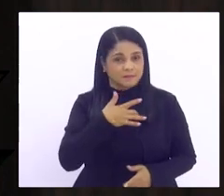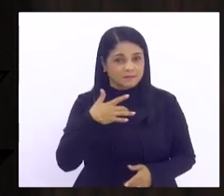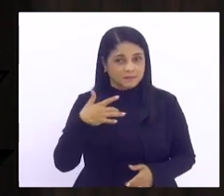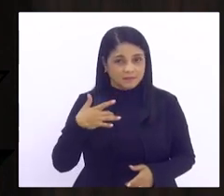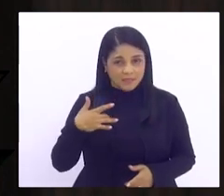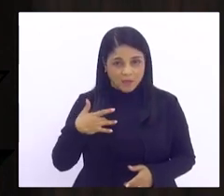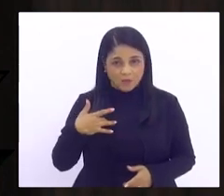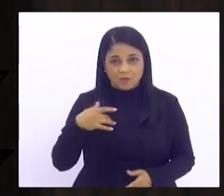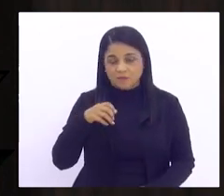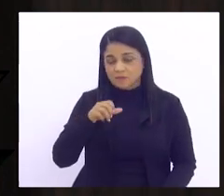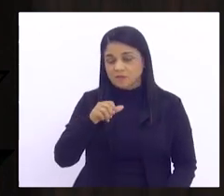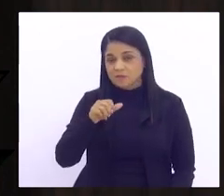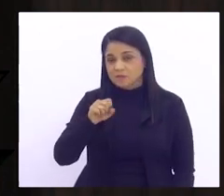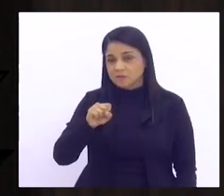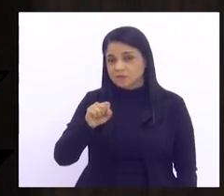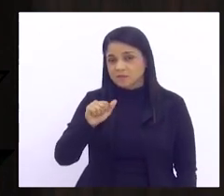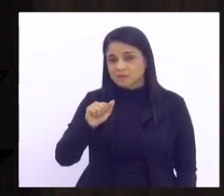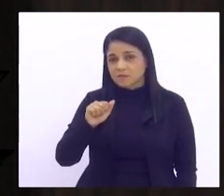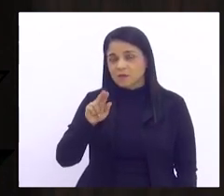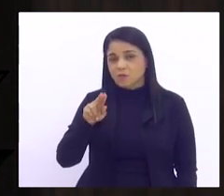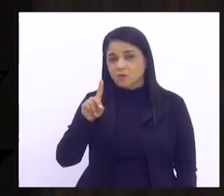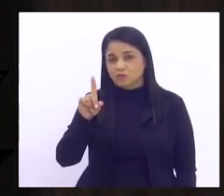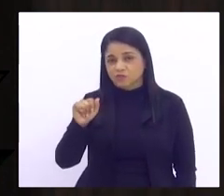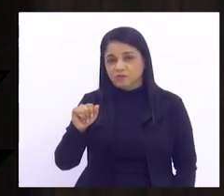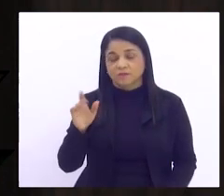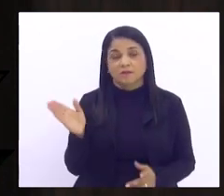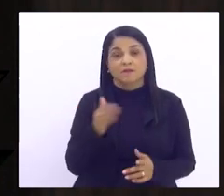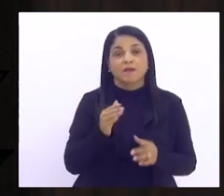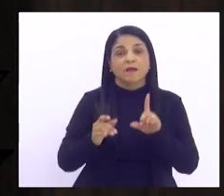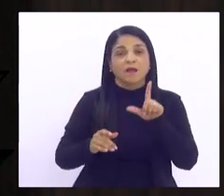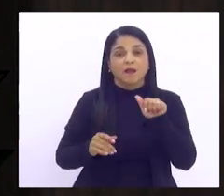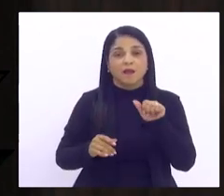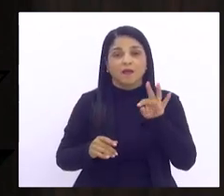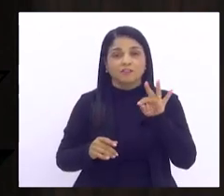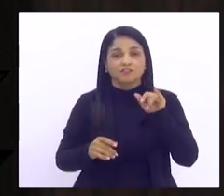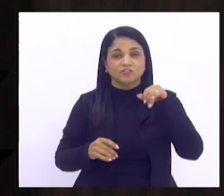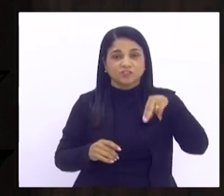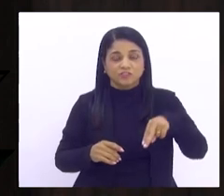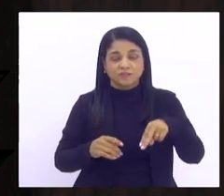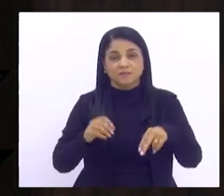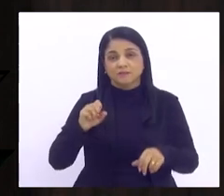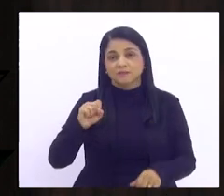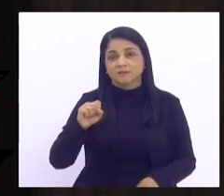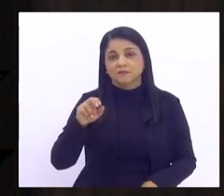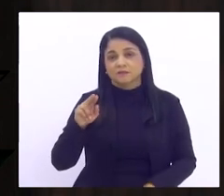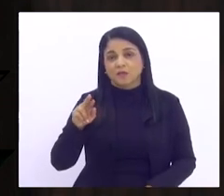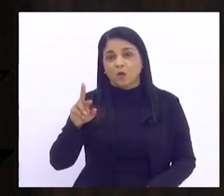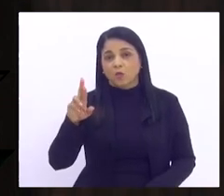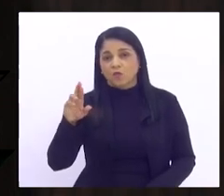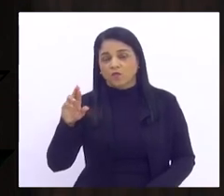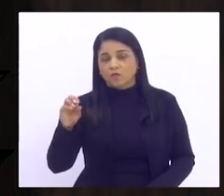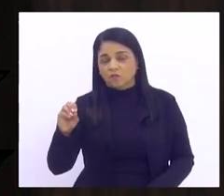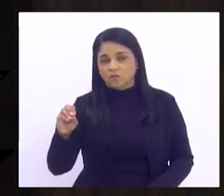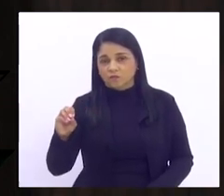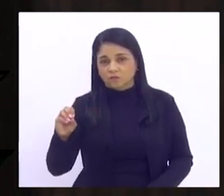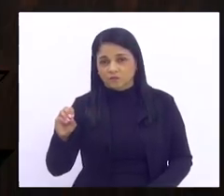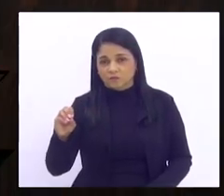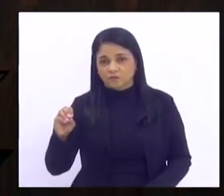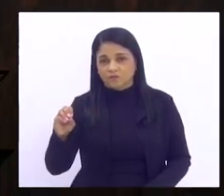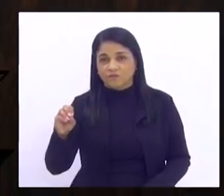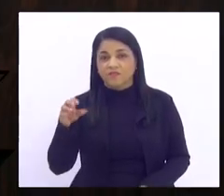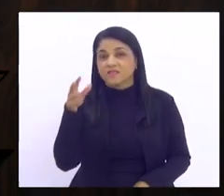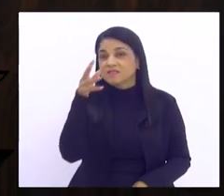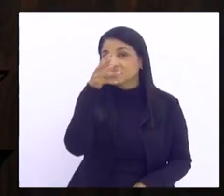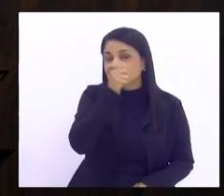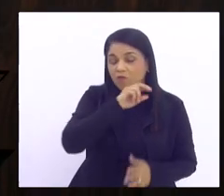latim saulus. Me corrija, professora, se eu estiver errada. Do latim saulus, que quer dizer salvar. O que, que se